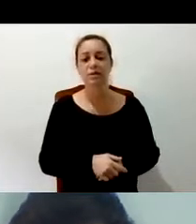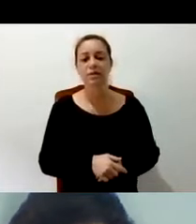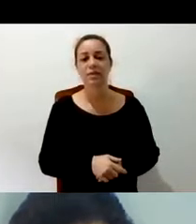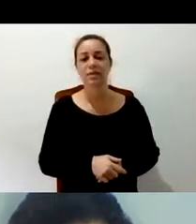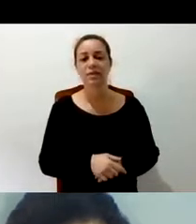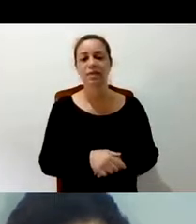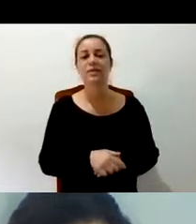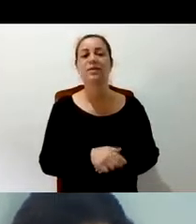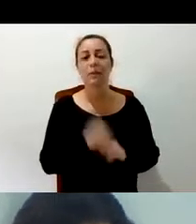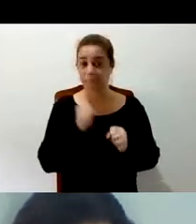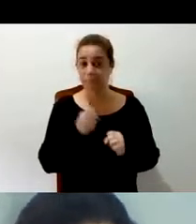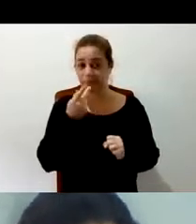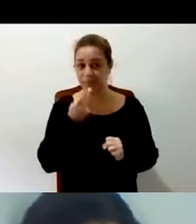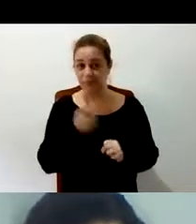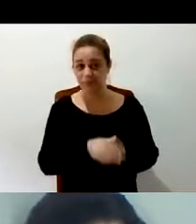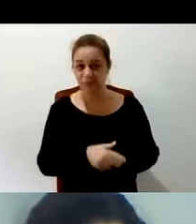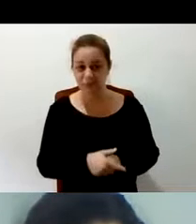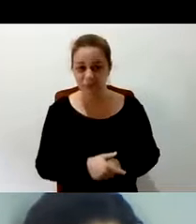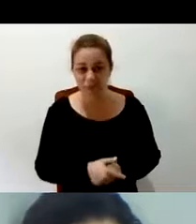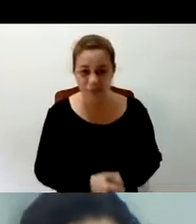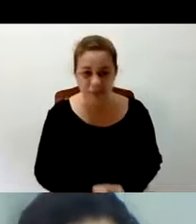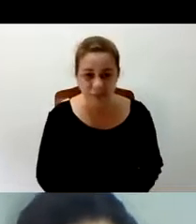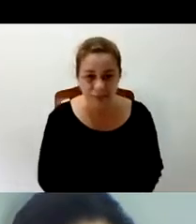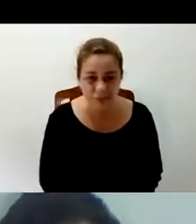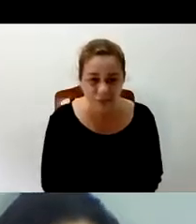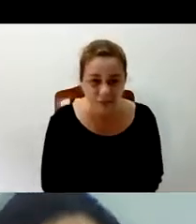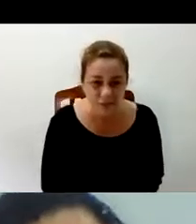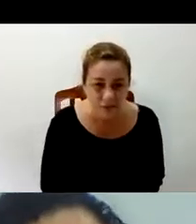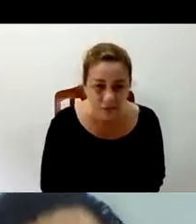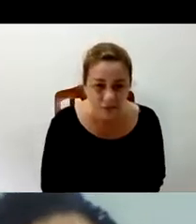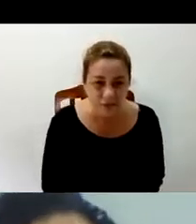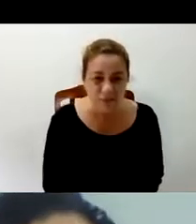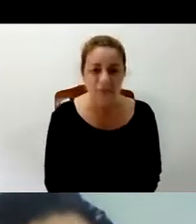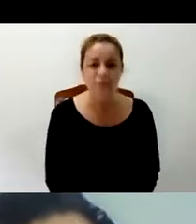posso falar? Pode, vai lá, depois eu falo.